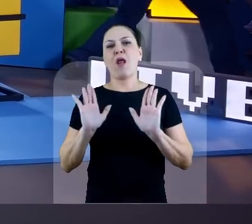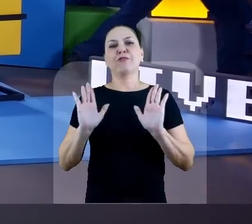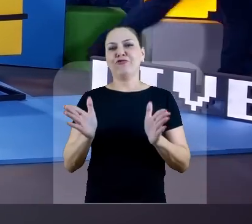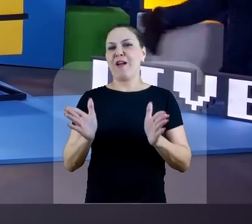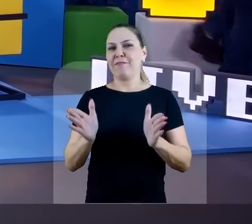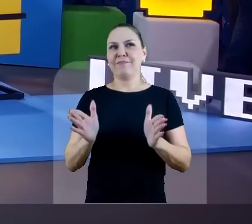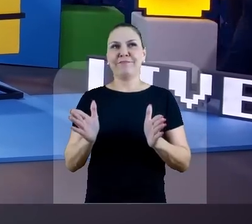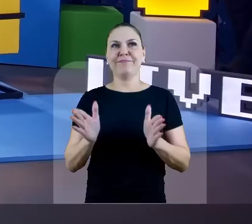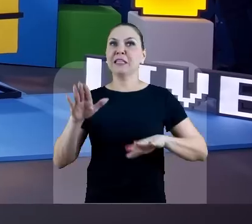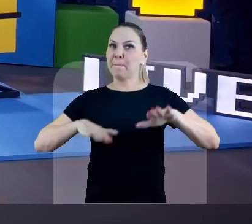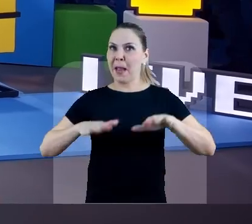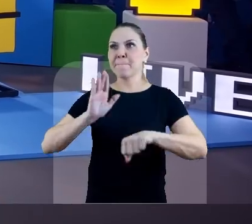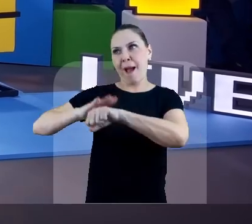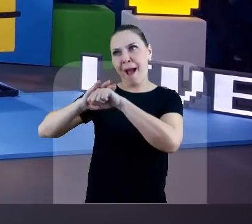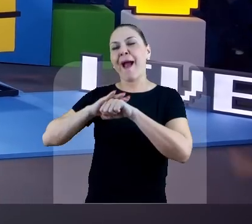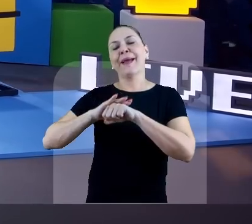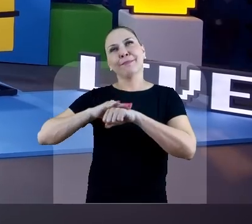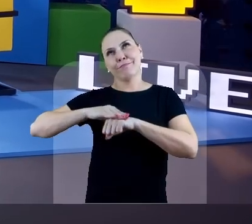Não, ele teve muito mais, né?